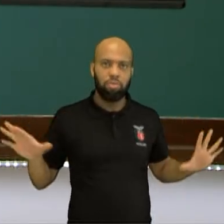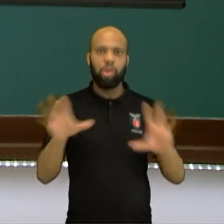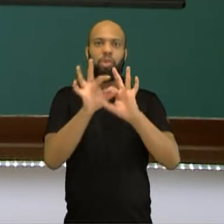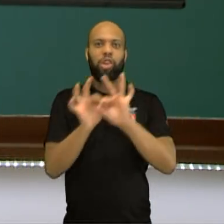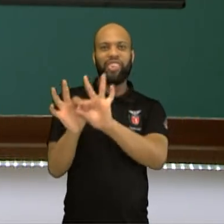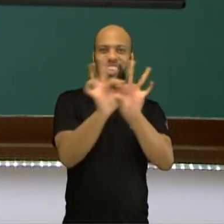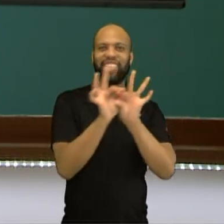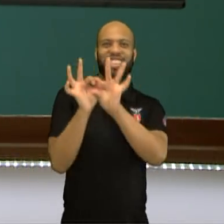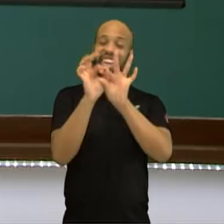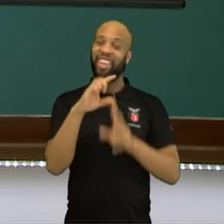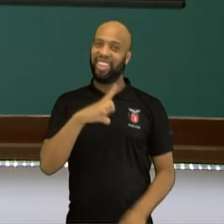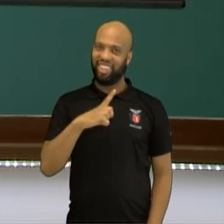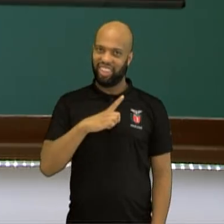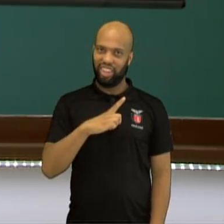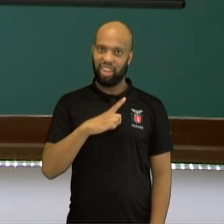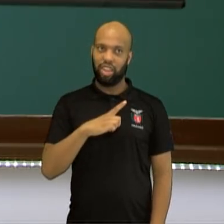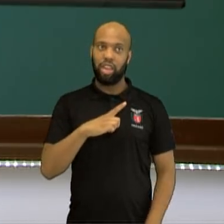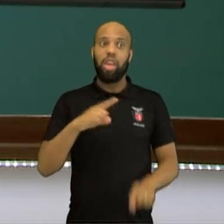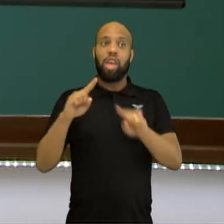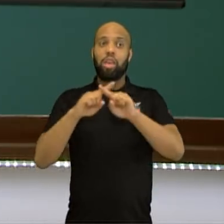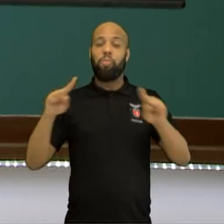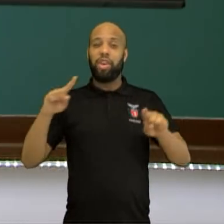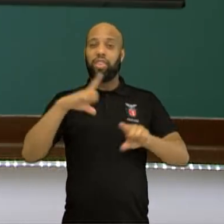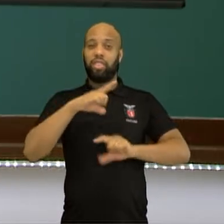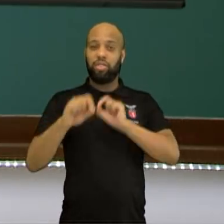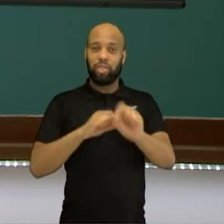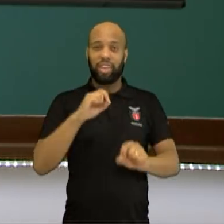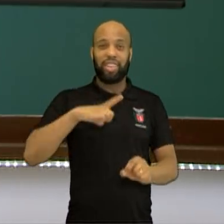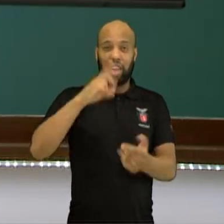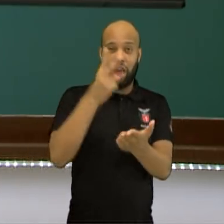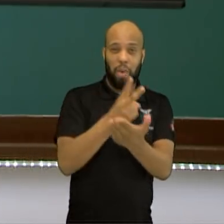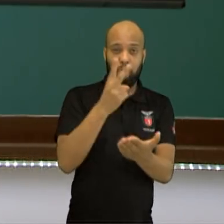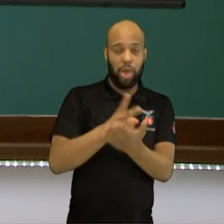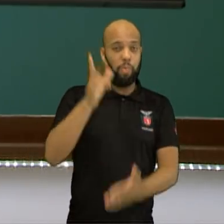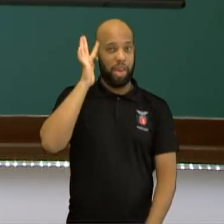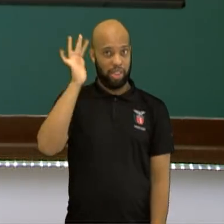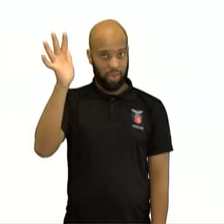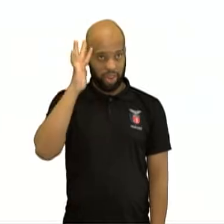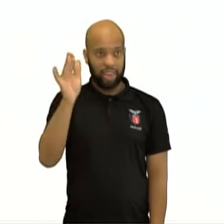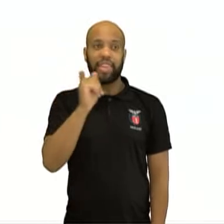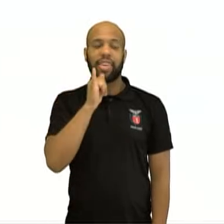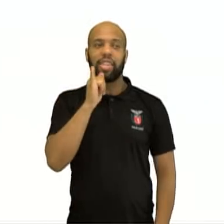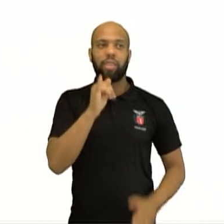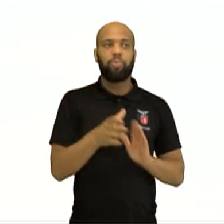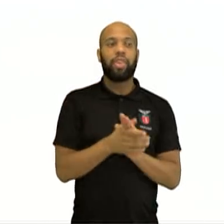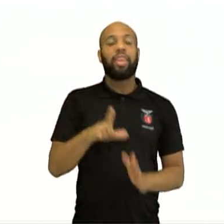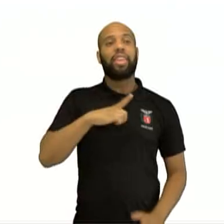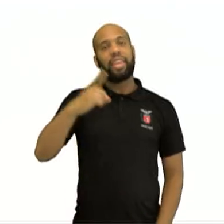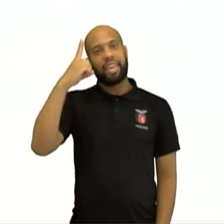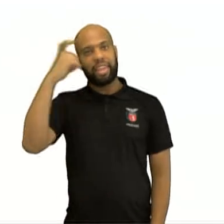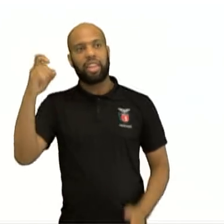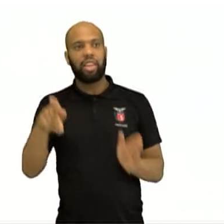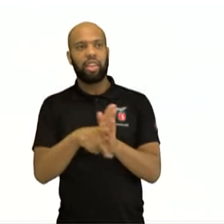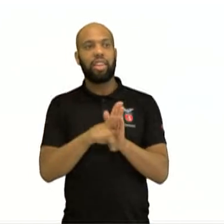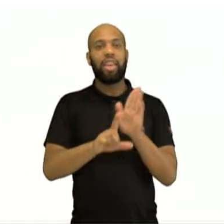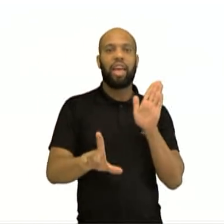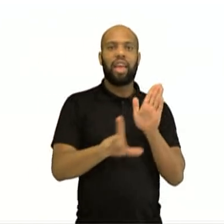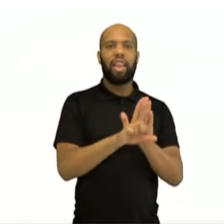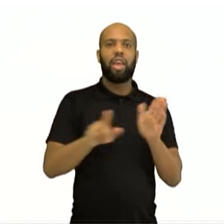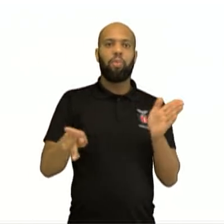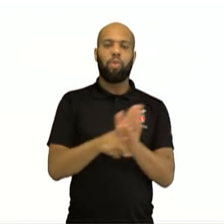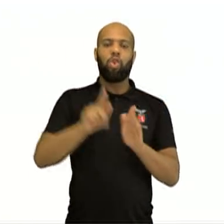distantes sob explicitação de uma mesma teoria. Por exemplo, a ideia de lei da